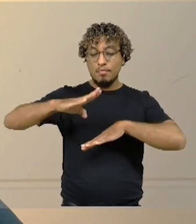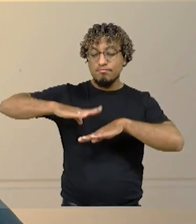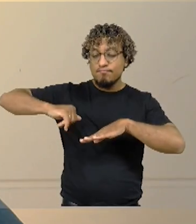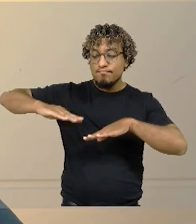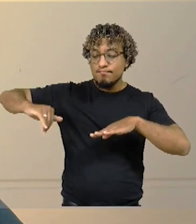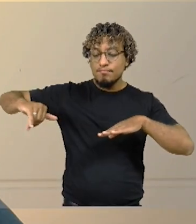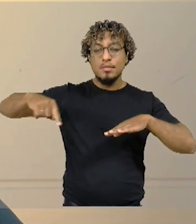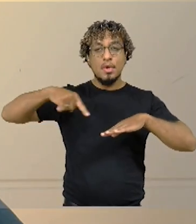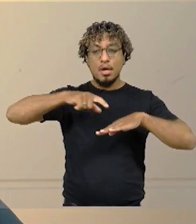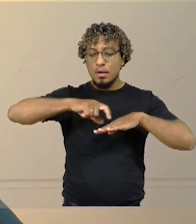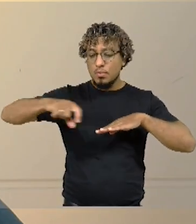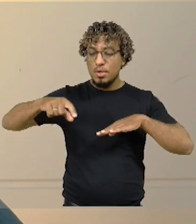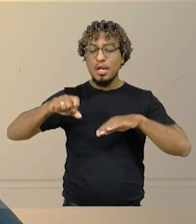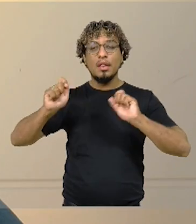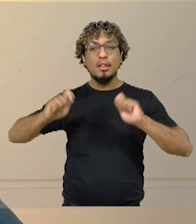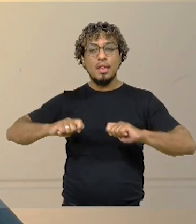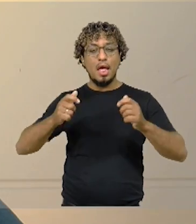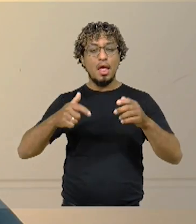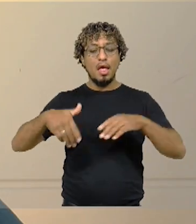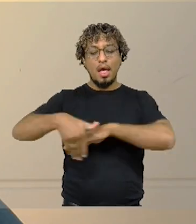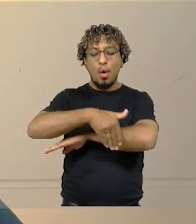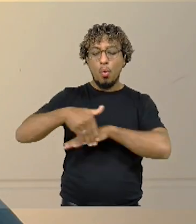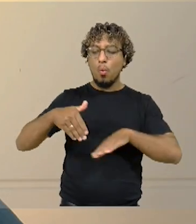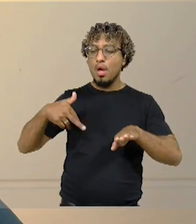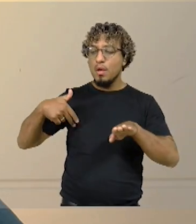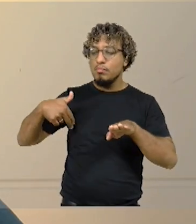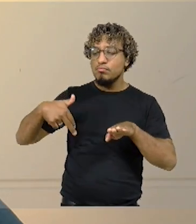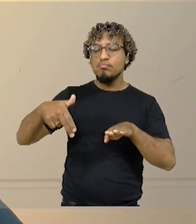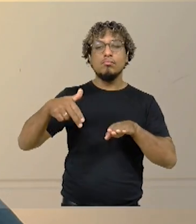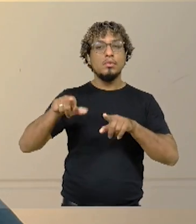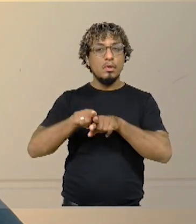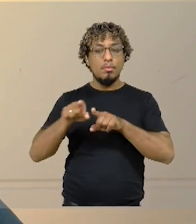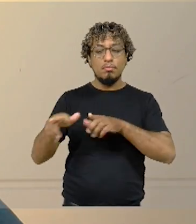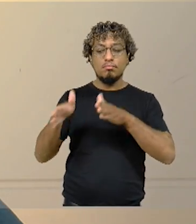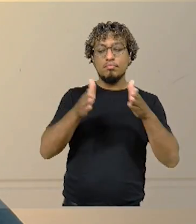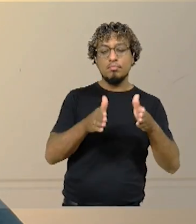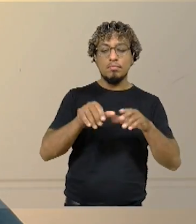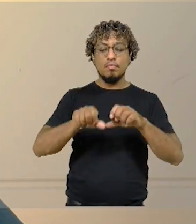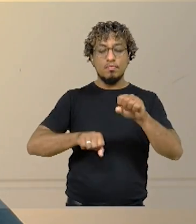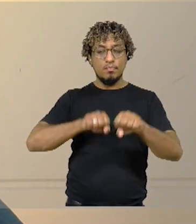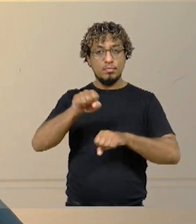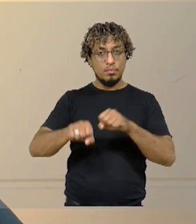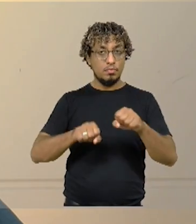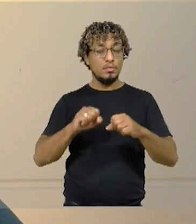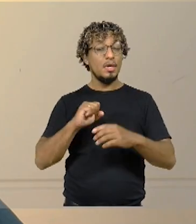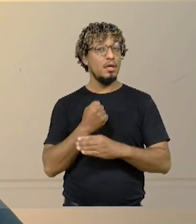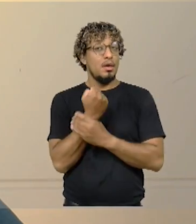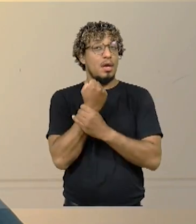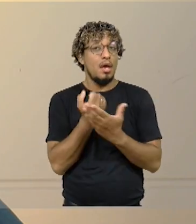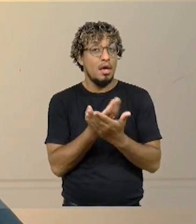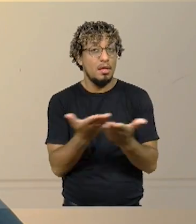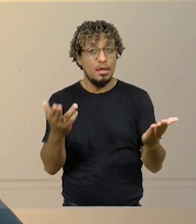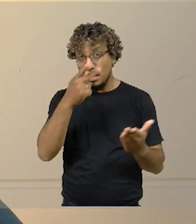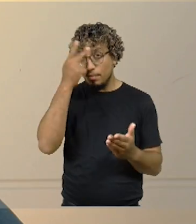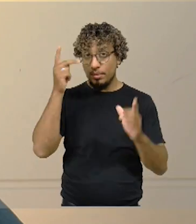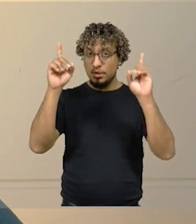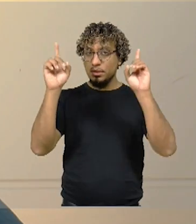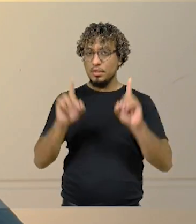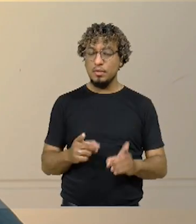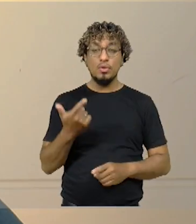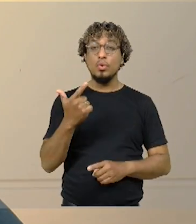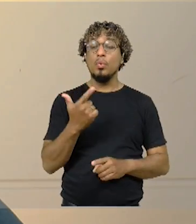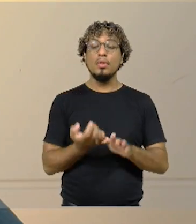direto para Barreirinhas, né? Porque não pode tomar um banho na praia, porque o centro histórico não consegue andar no centro histórico, não tem segurança no centro